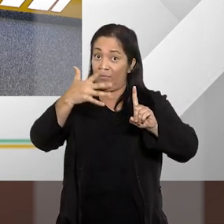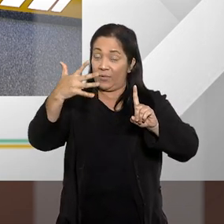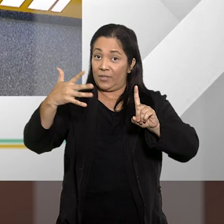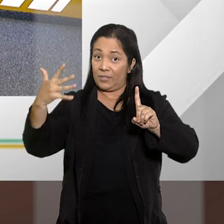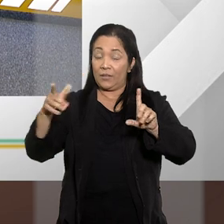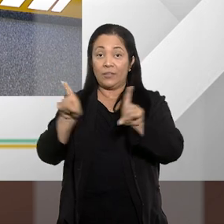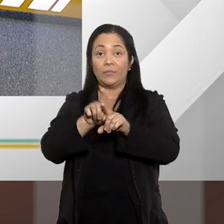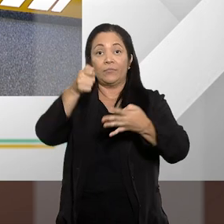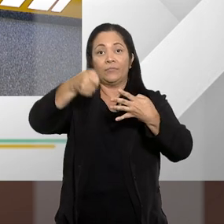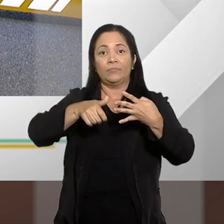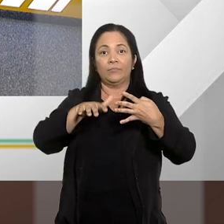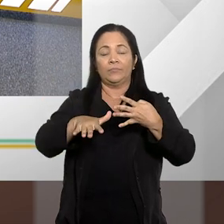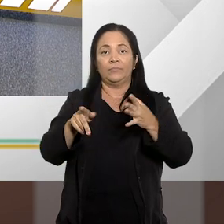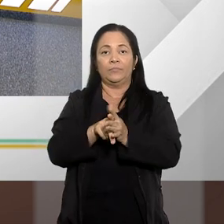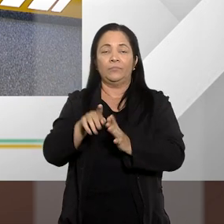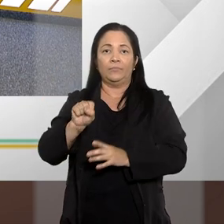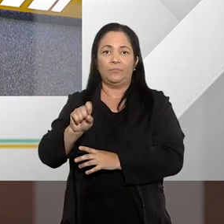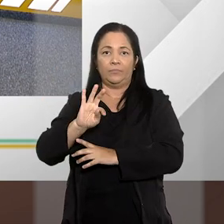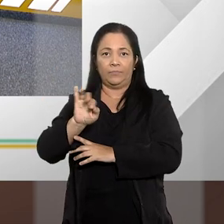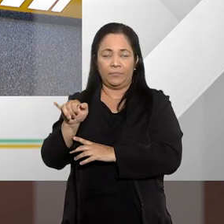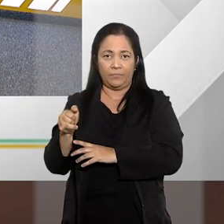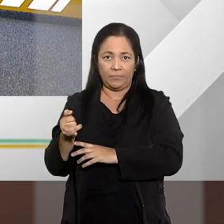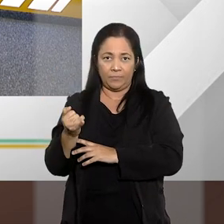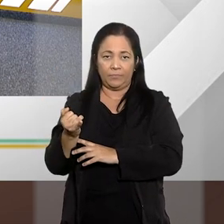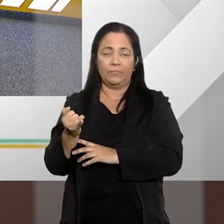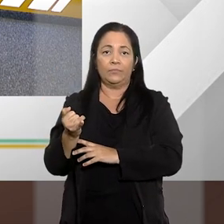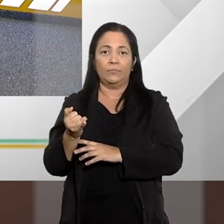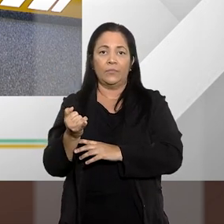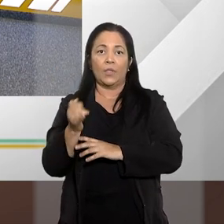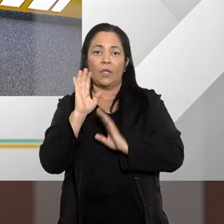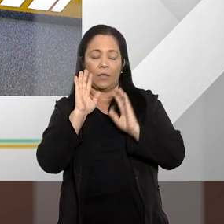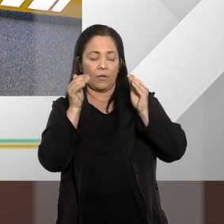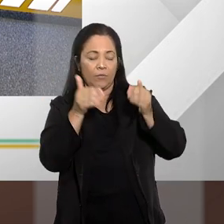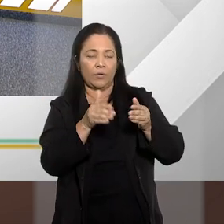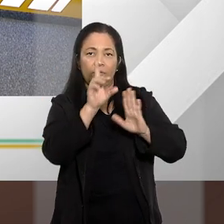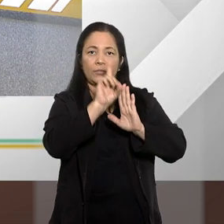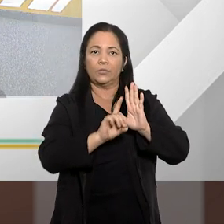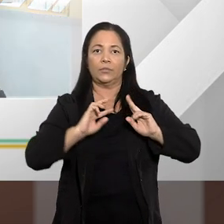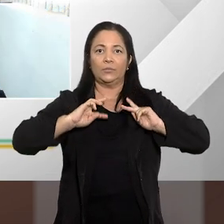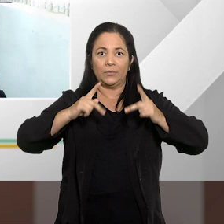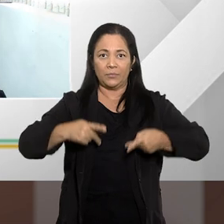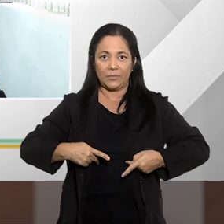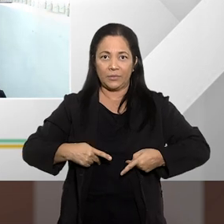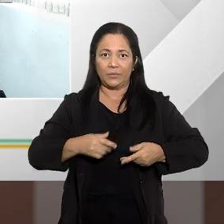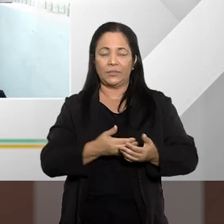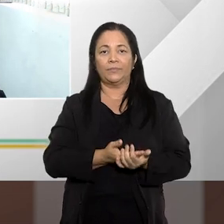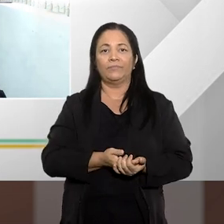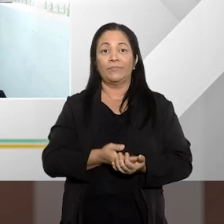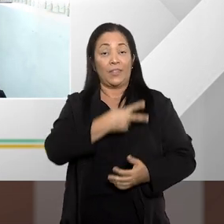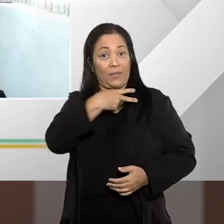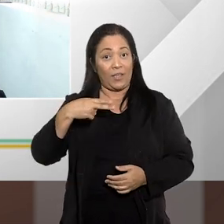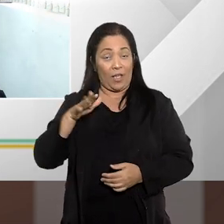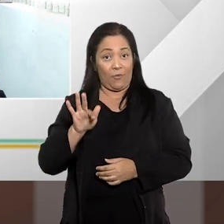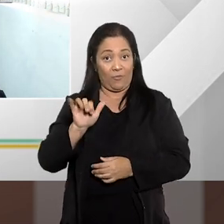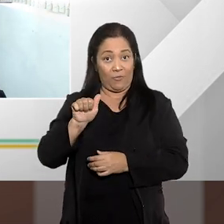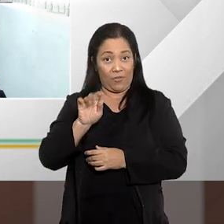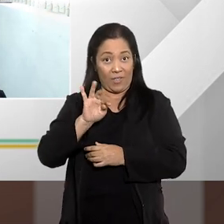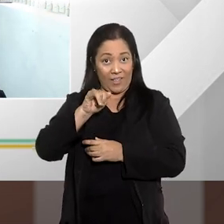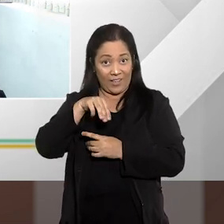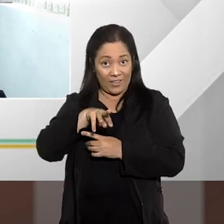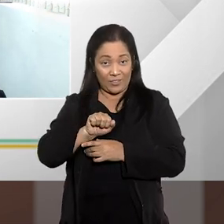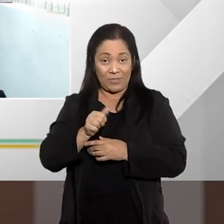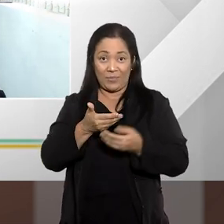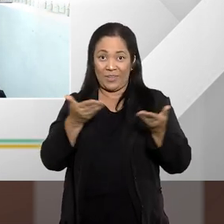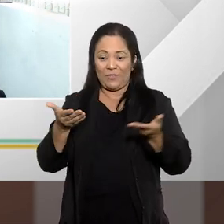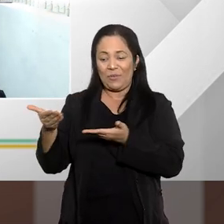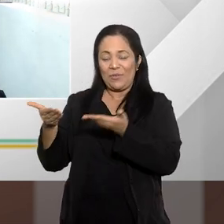a jurisprudência do Superior Tribunal de Justiça com base nos direitos humanos. Eu sou Fátima Uchoa e estou aqui com a